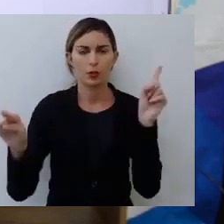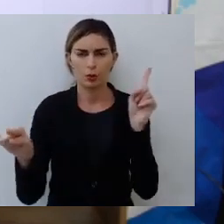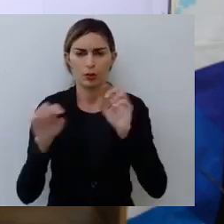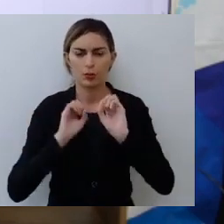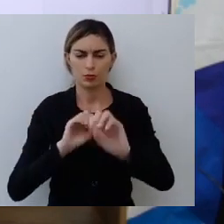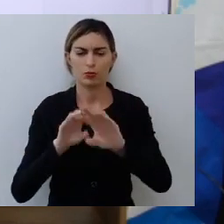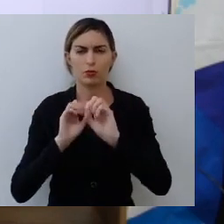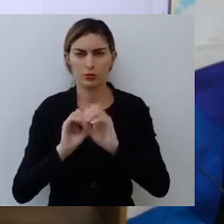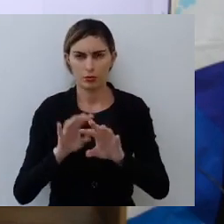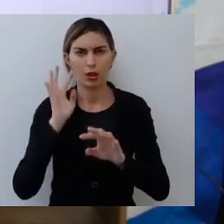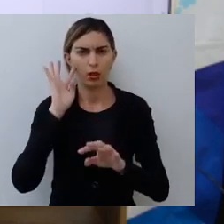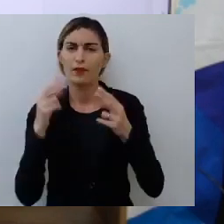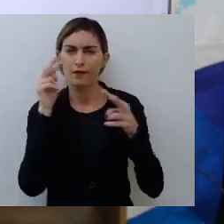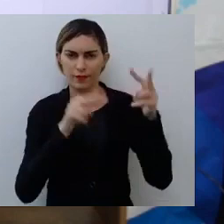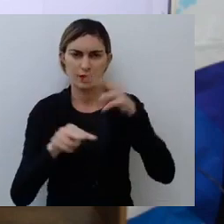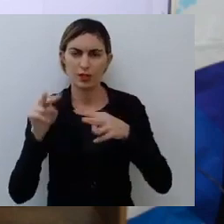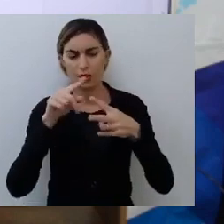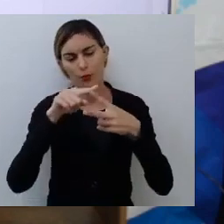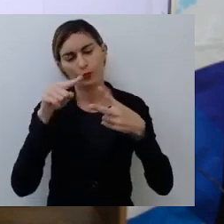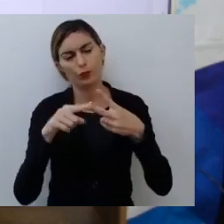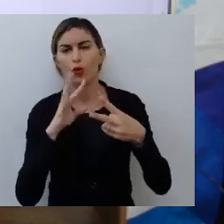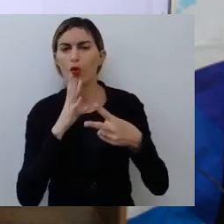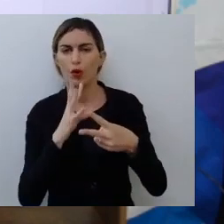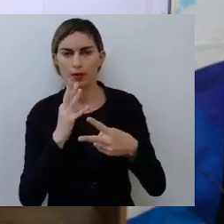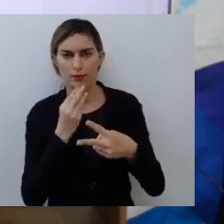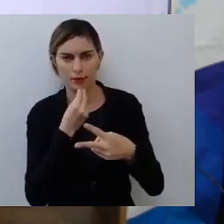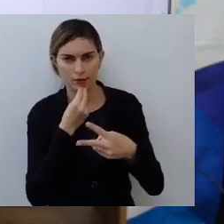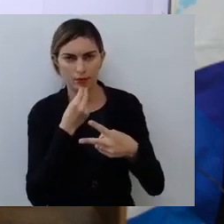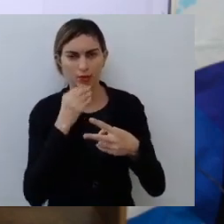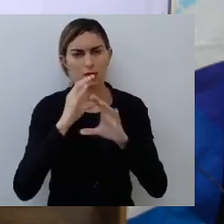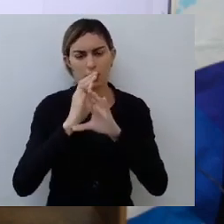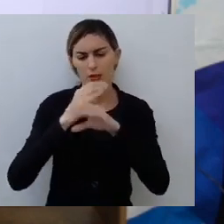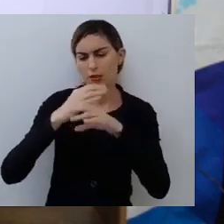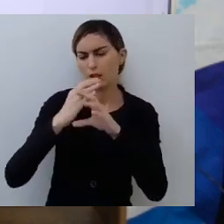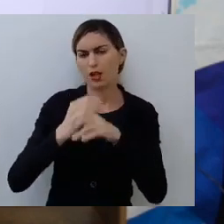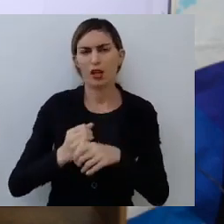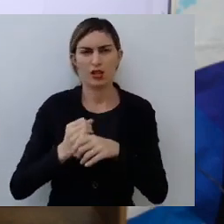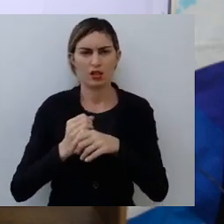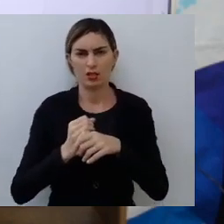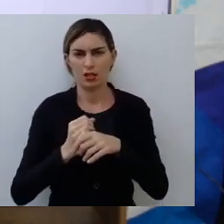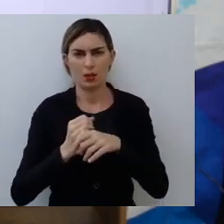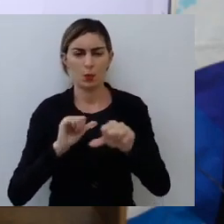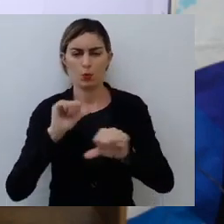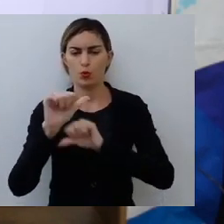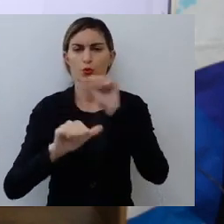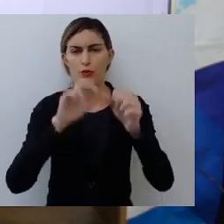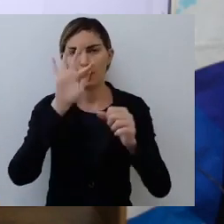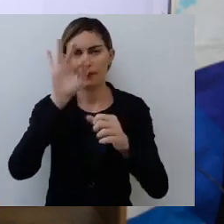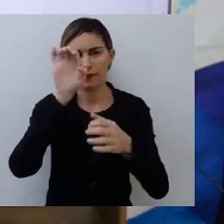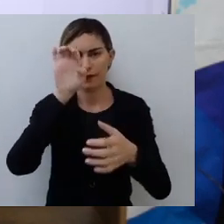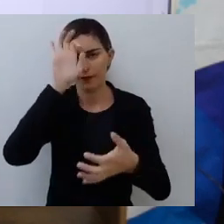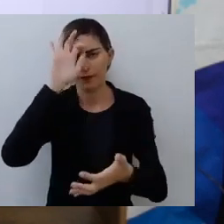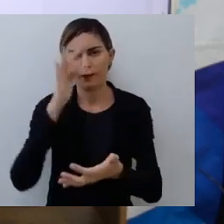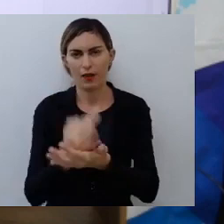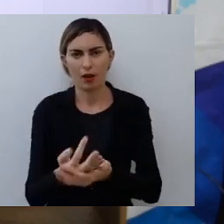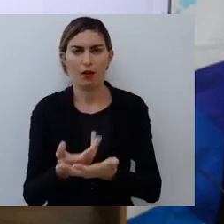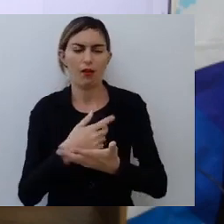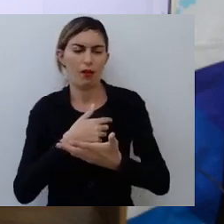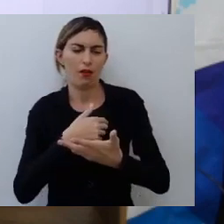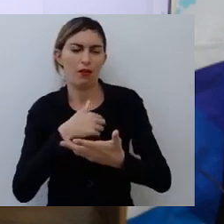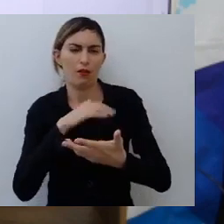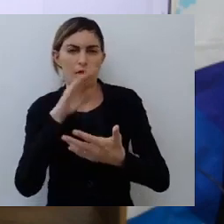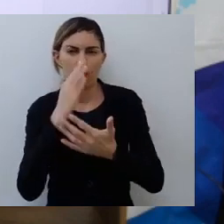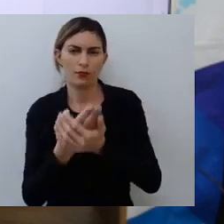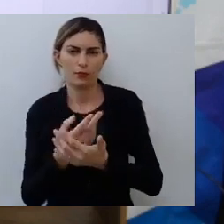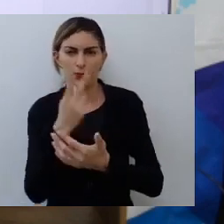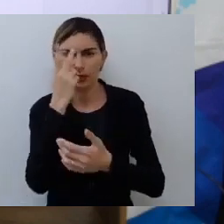o ensino da teoria evolucionista. A visão, a ciência não vem para abalar a fé de ninguém. Ela vem apenas da outra